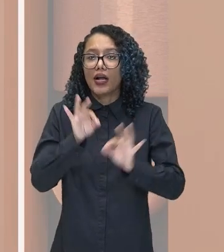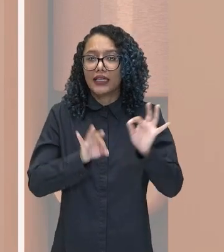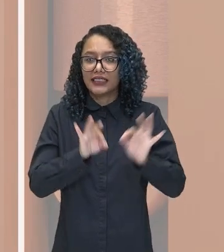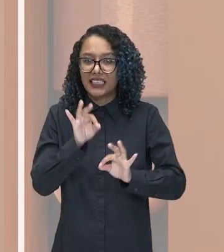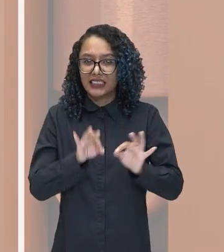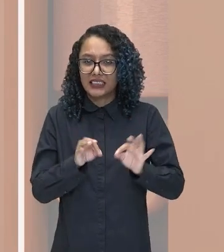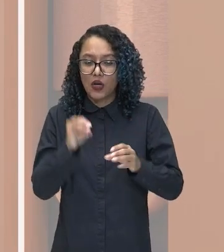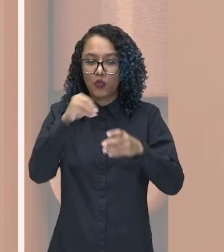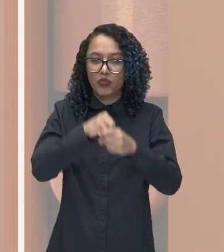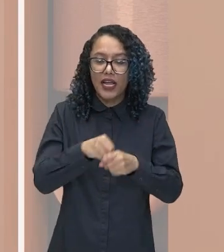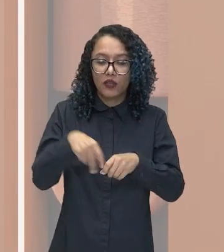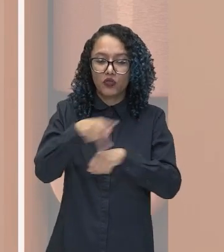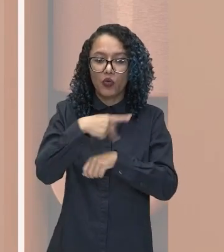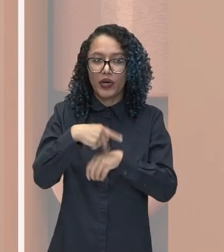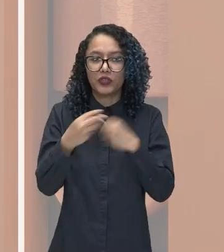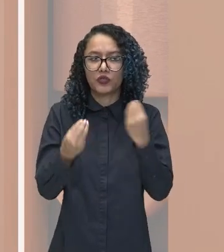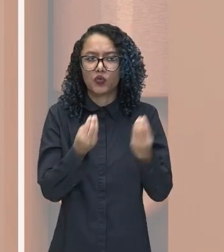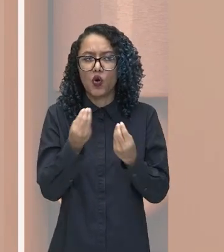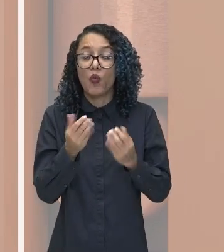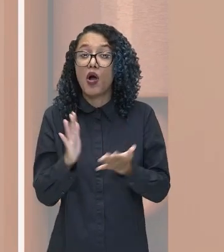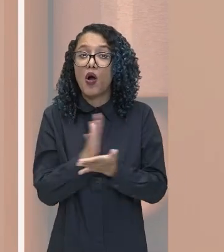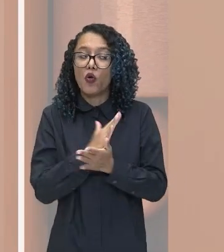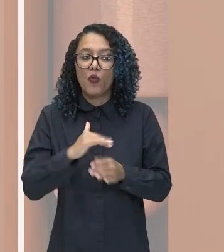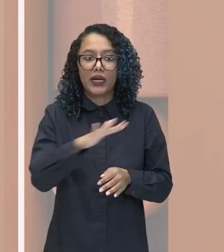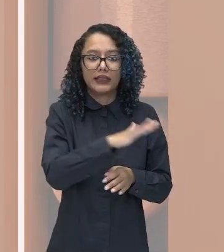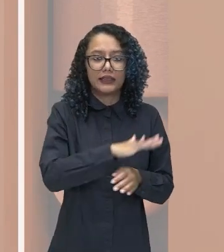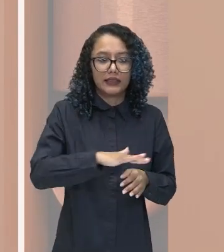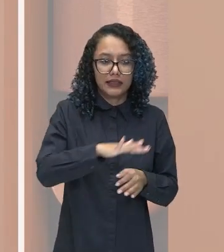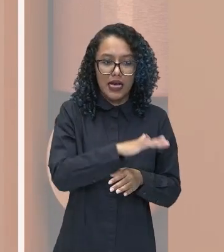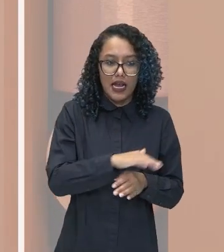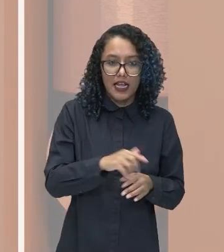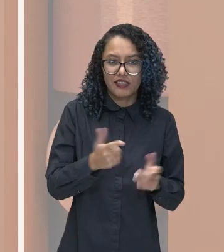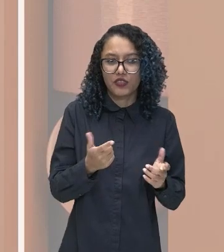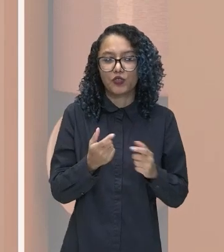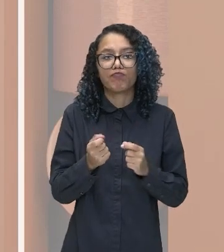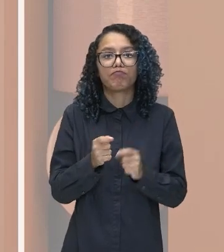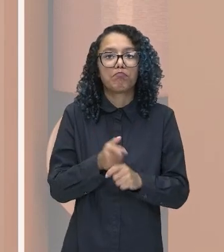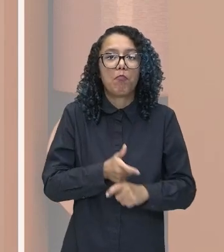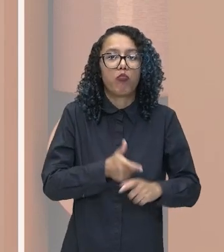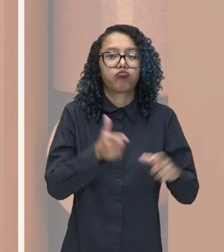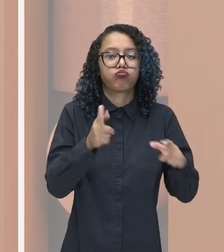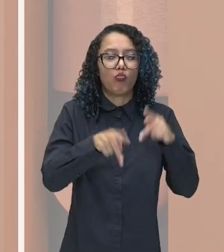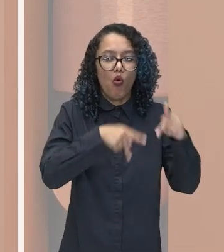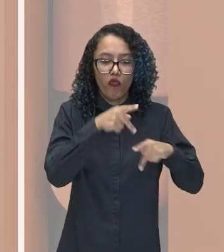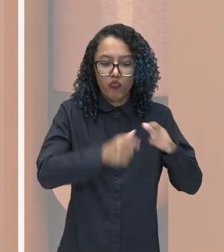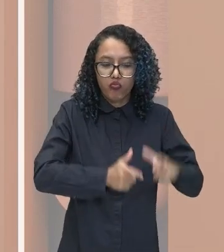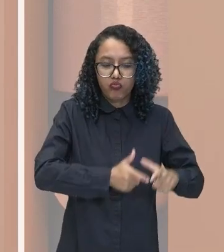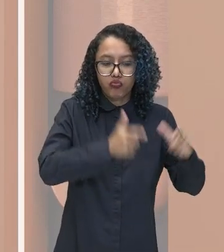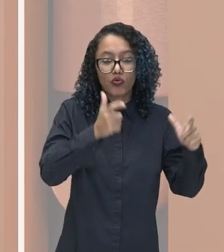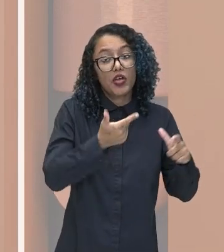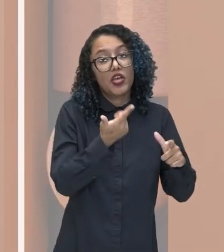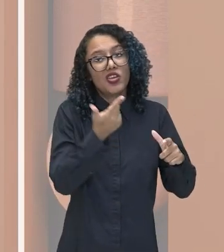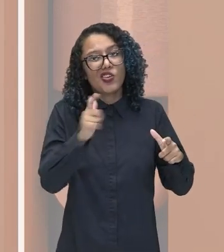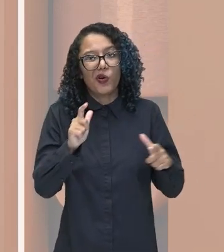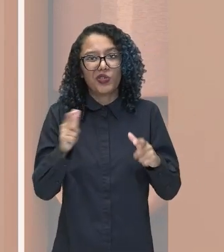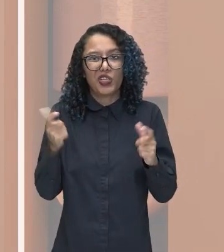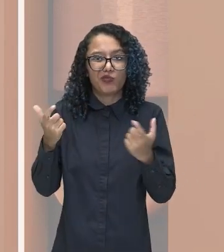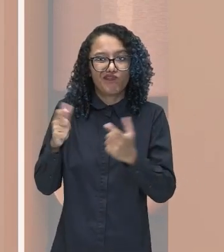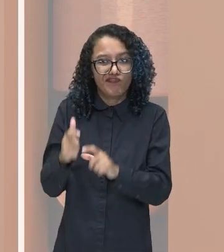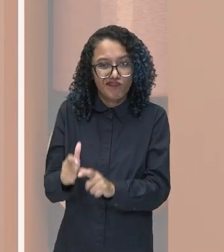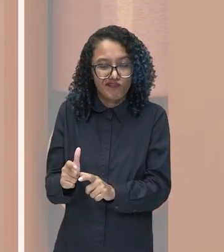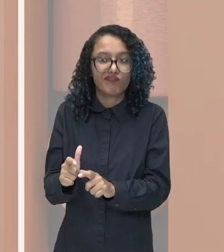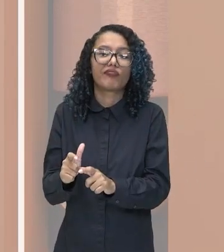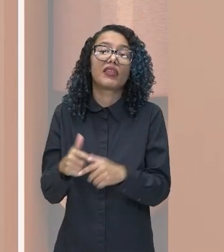vai ter uma maior quantidade, porém, vamos ter áreas também pouco povoadas, e isso vai estar muito